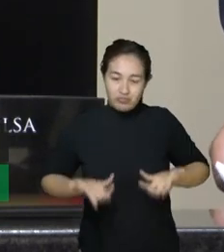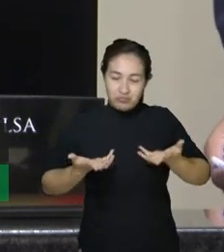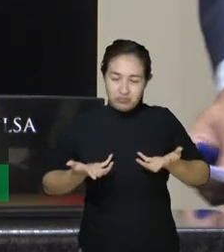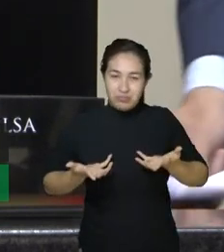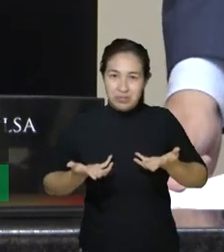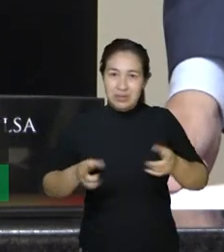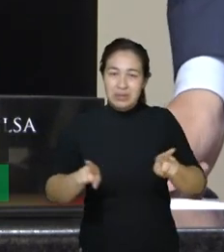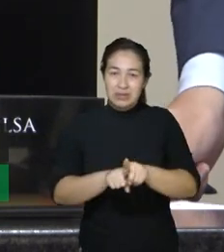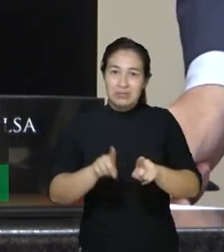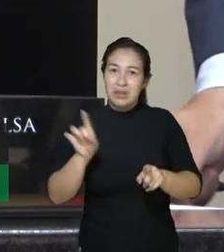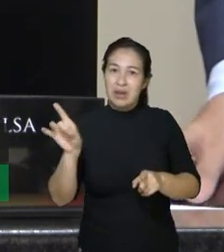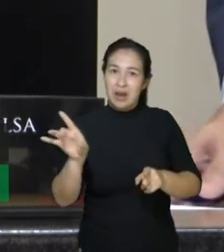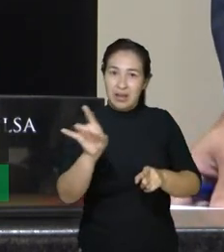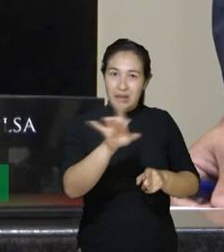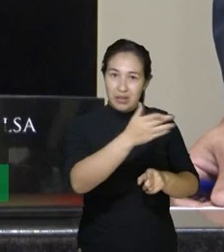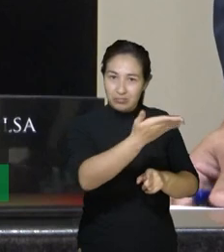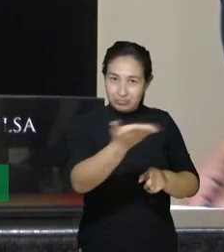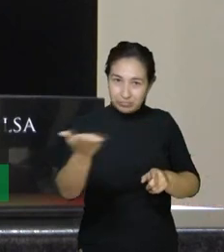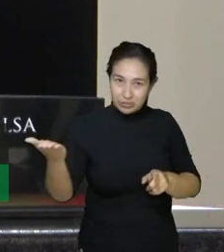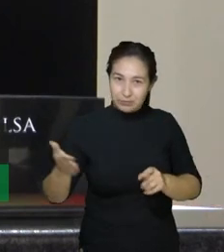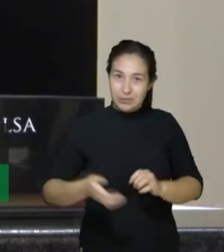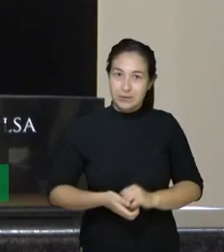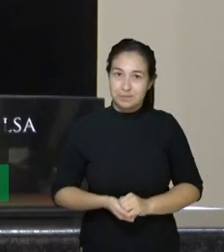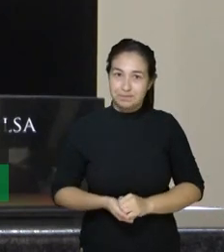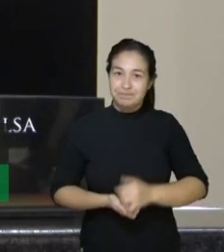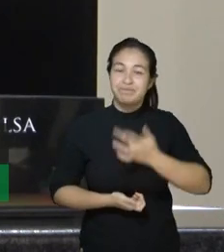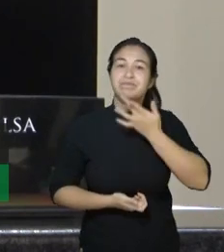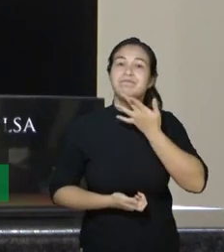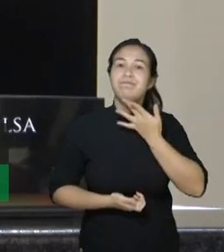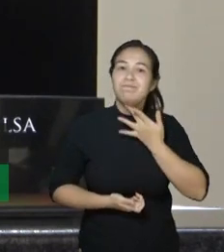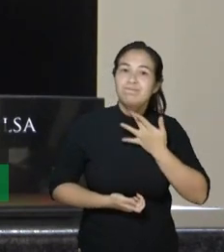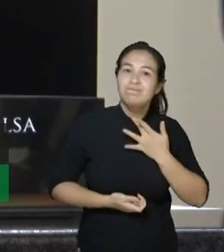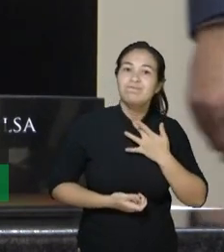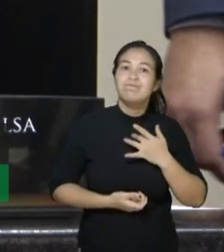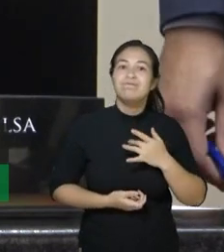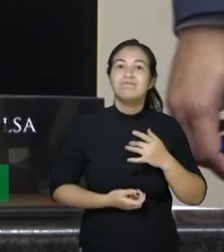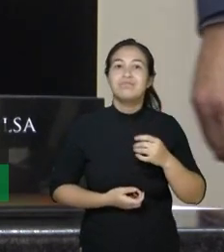a todos vocês. E desejar a todos